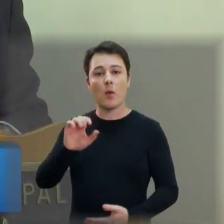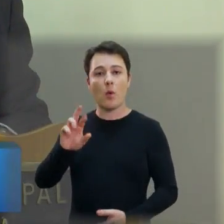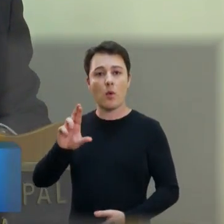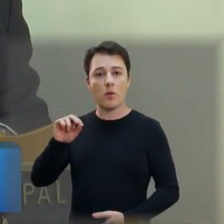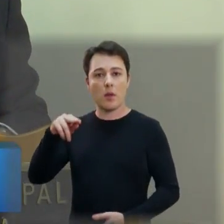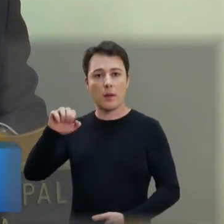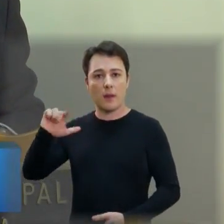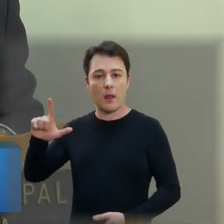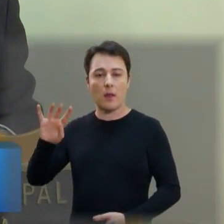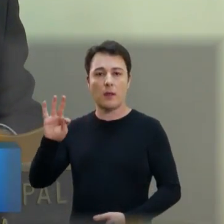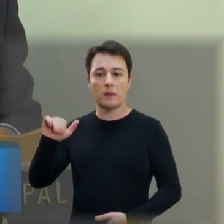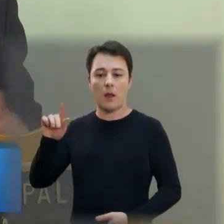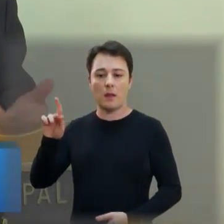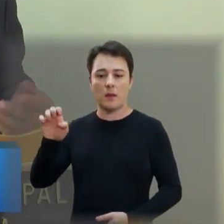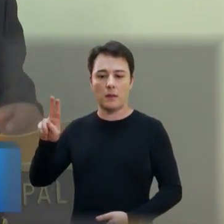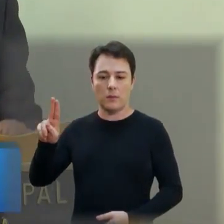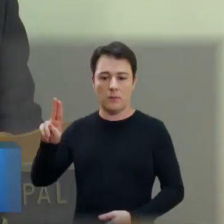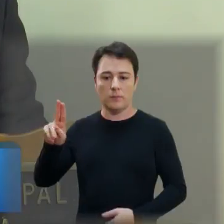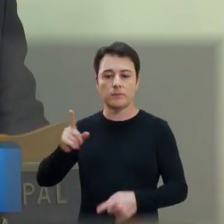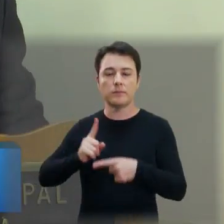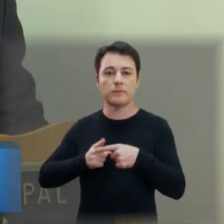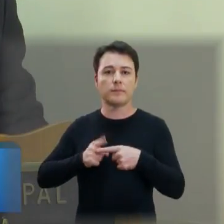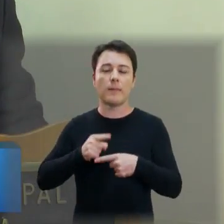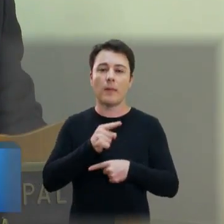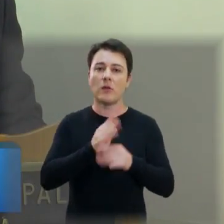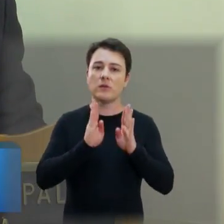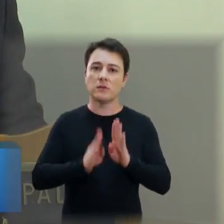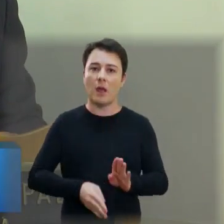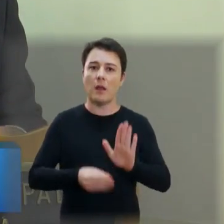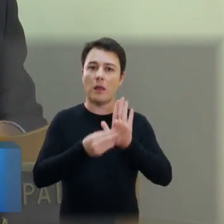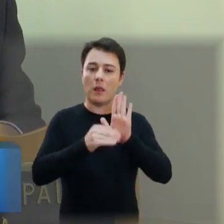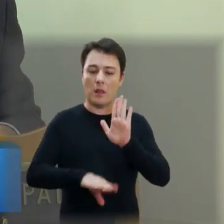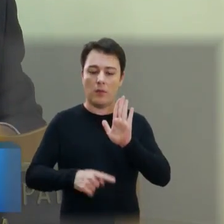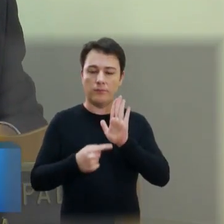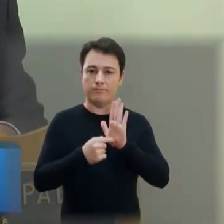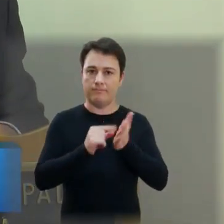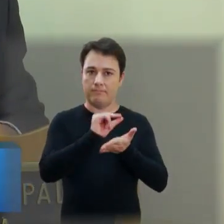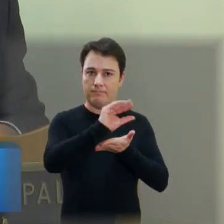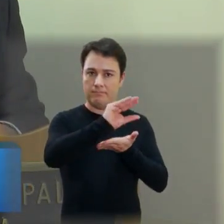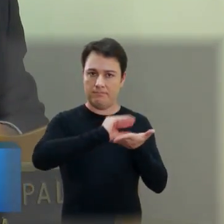né, que fez a indicação dessa emenda